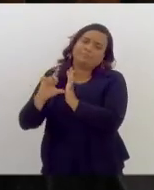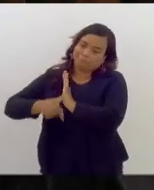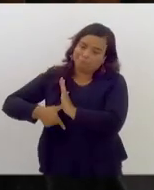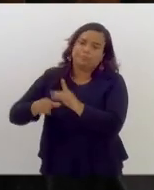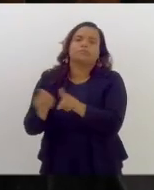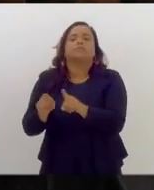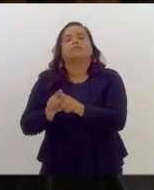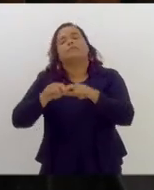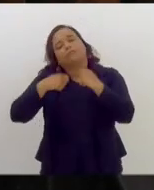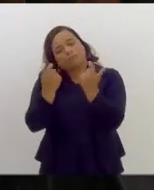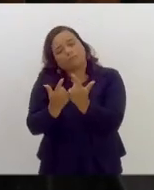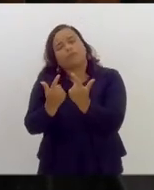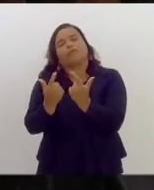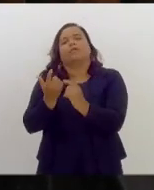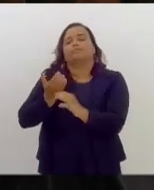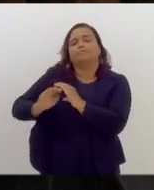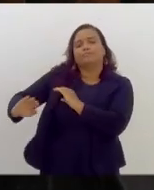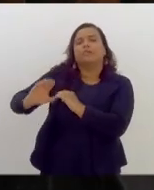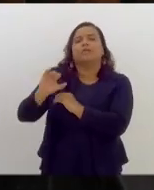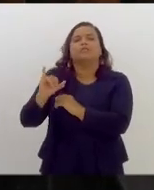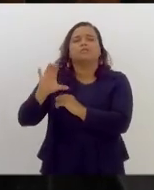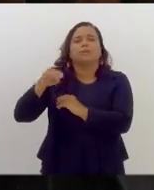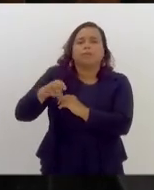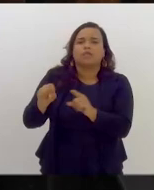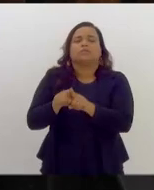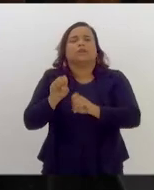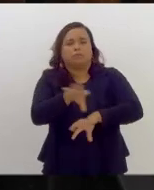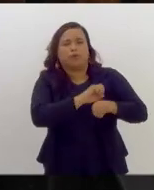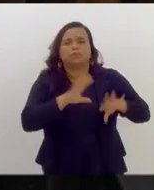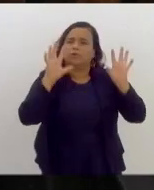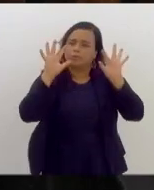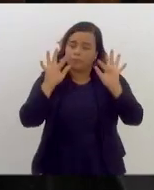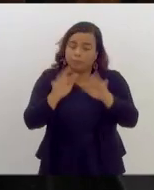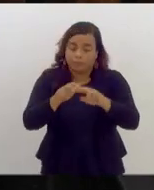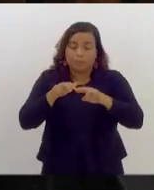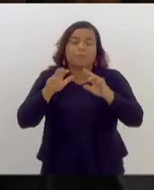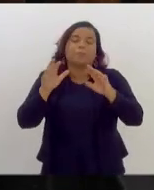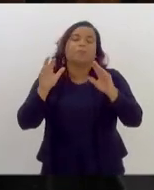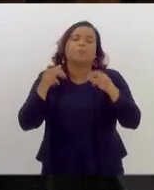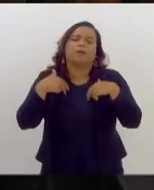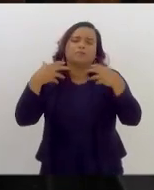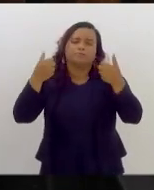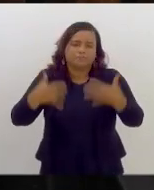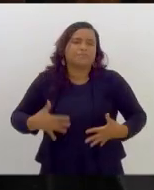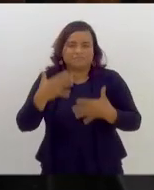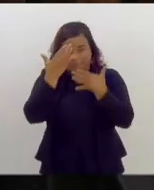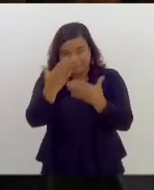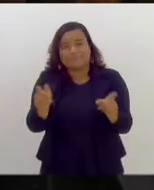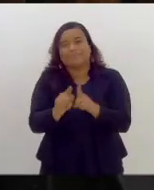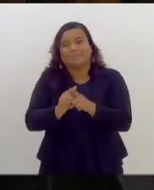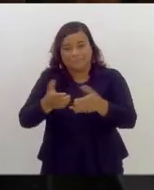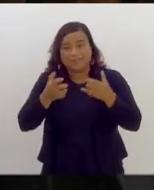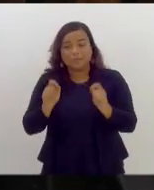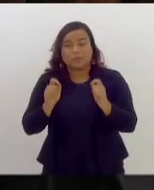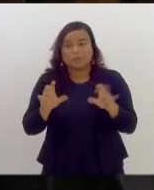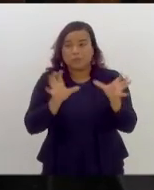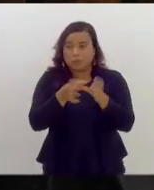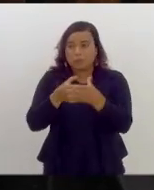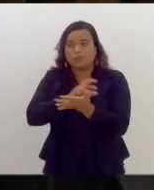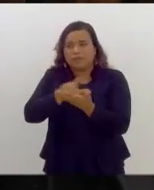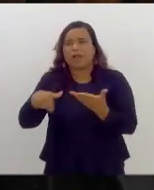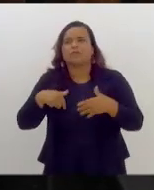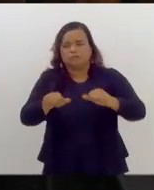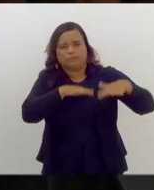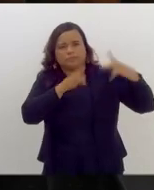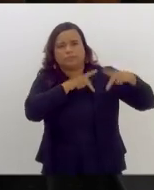à Assembleia do ICMS e da Educação. Portanto, é uma manifestação que eu queria fazer aqui, agradecendo, inclusive, as entidades que estiveram na